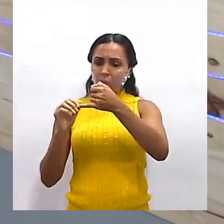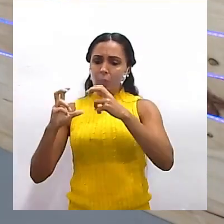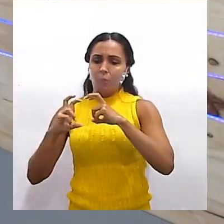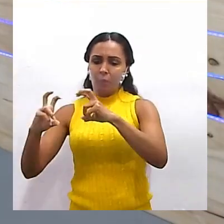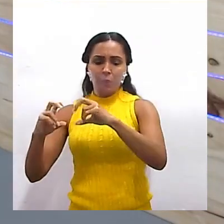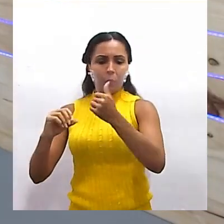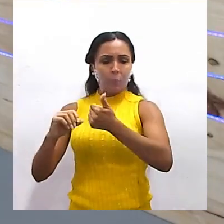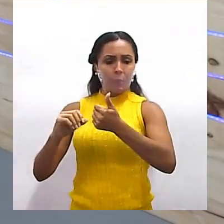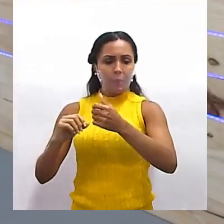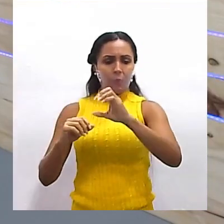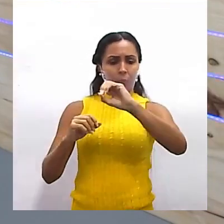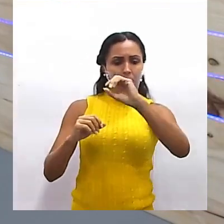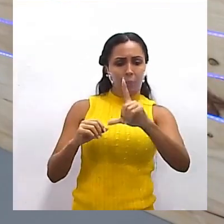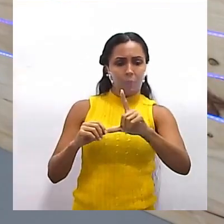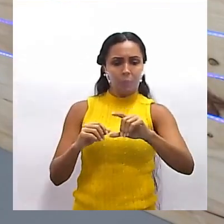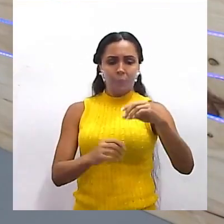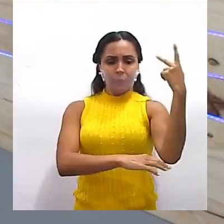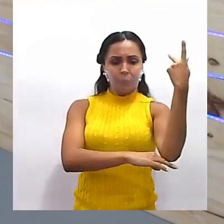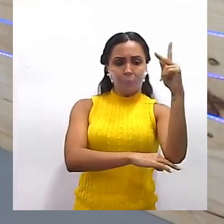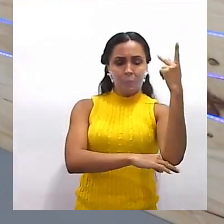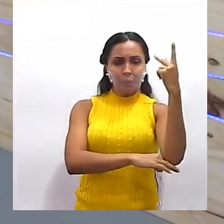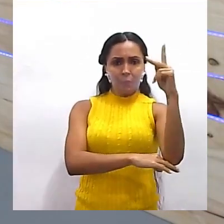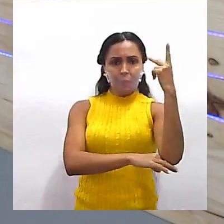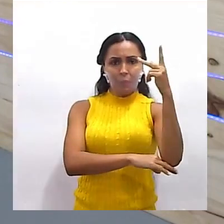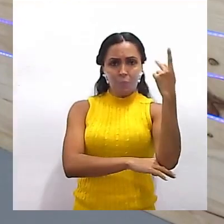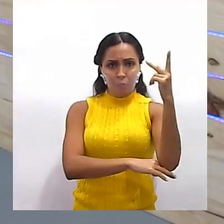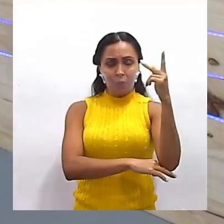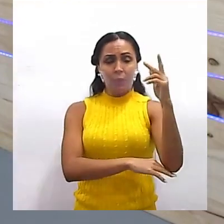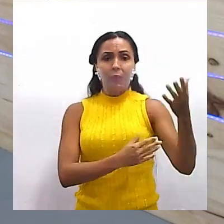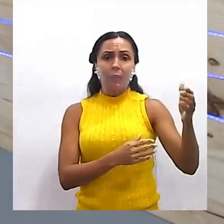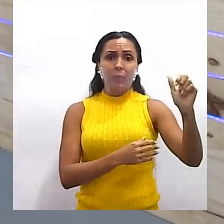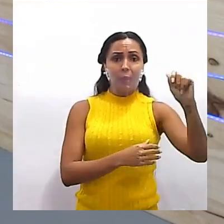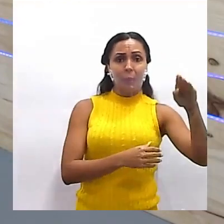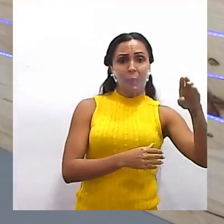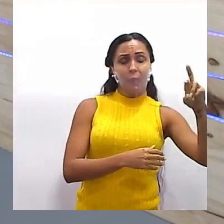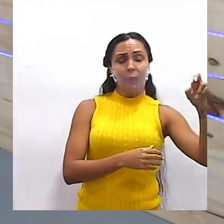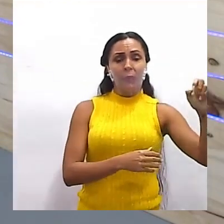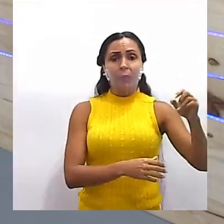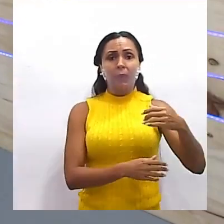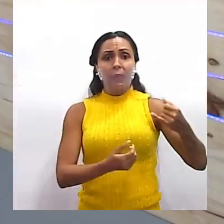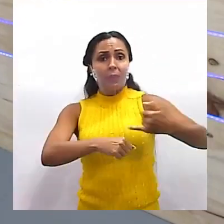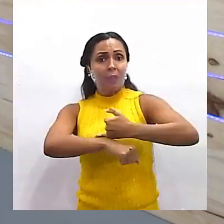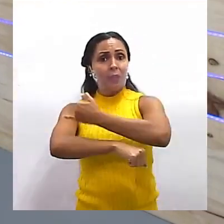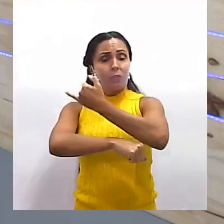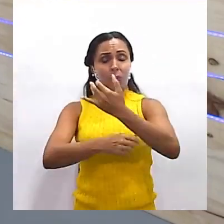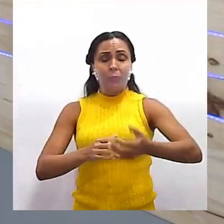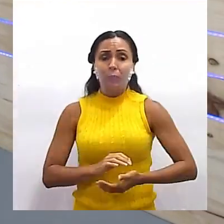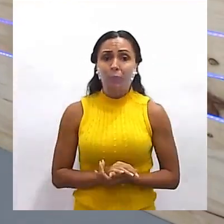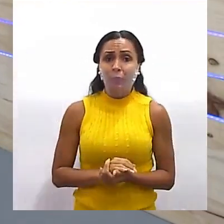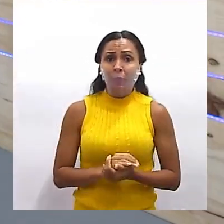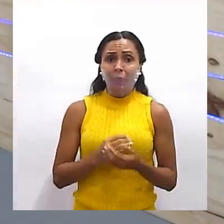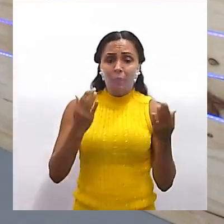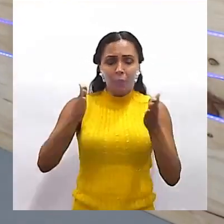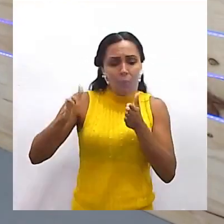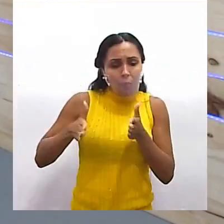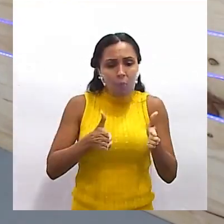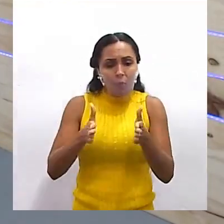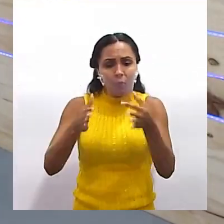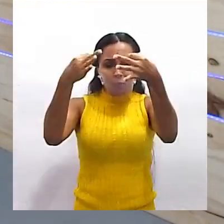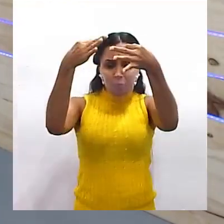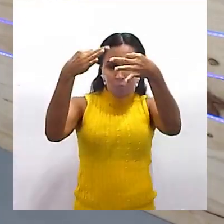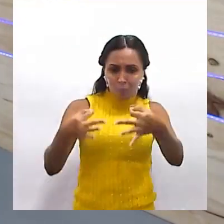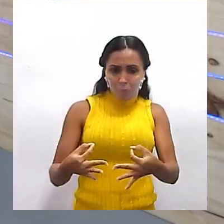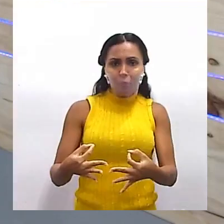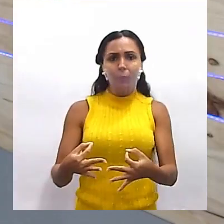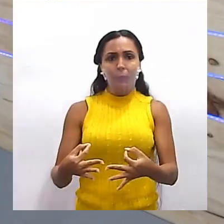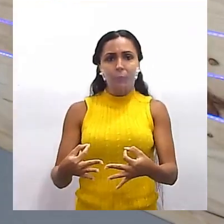por Olinda, Paulista, Belima e Igaraçu. Porque senão, se não tiver um roteiro, o cara pode